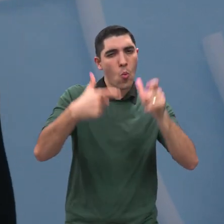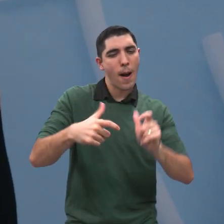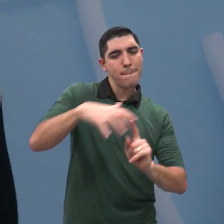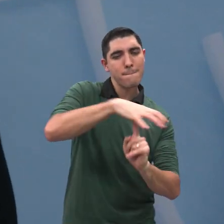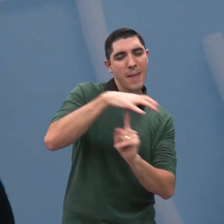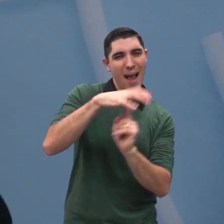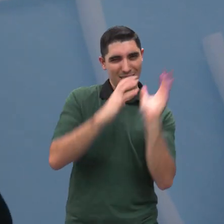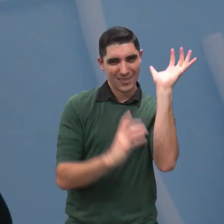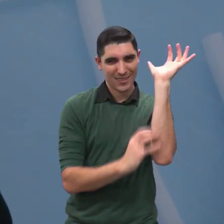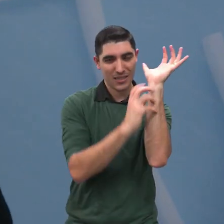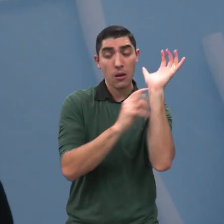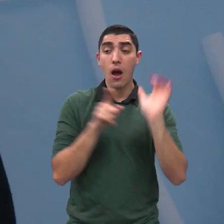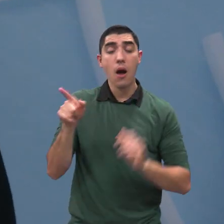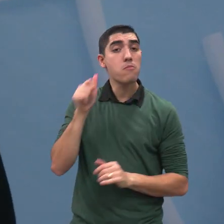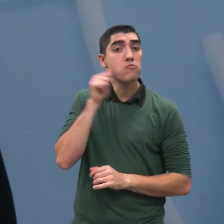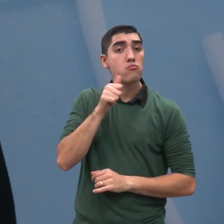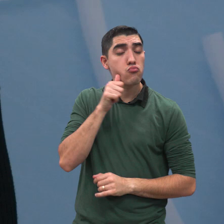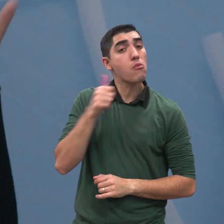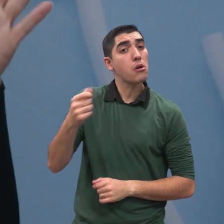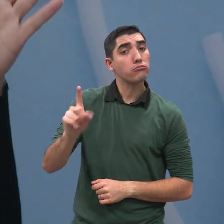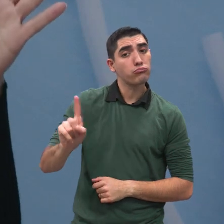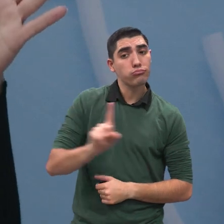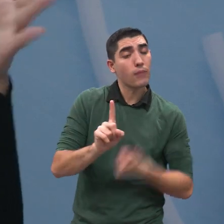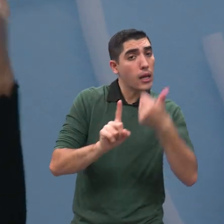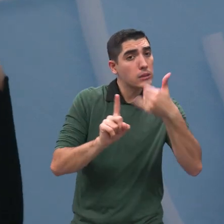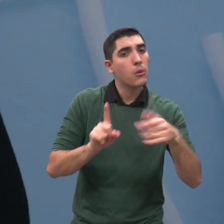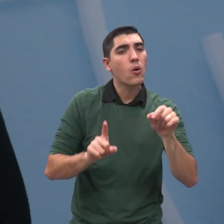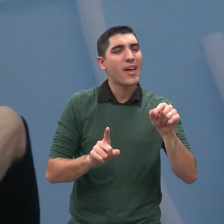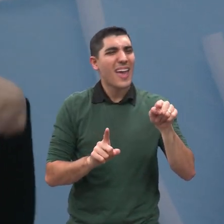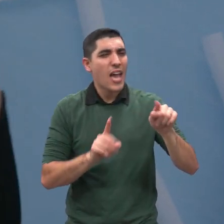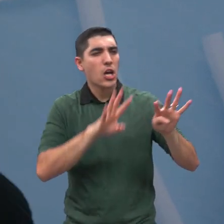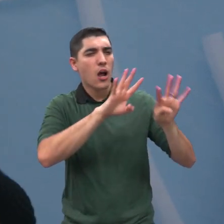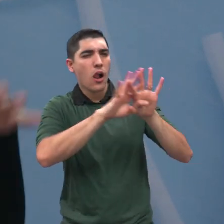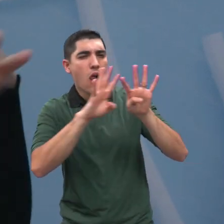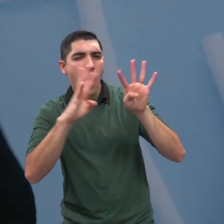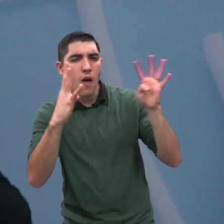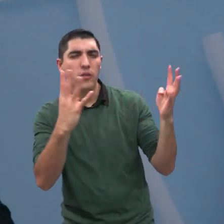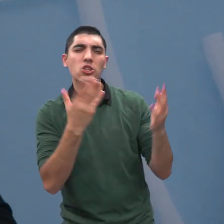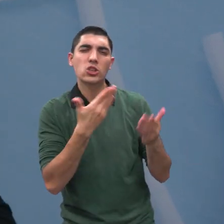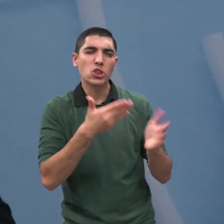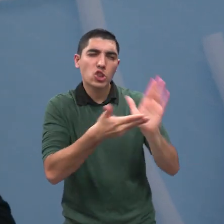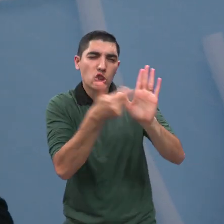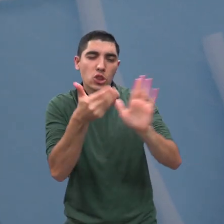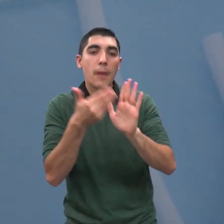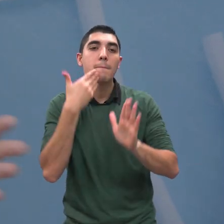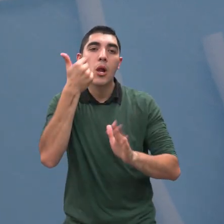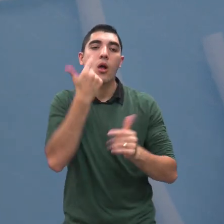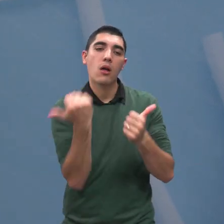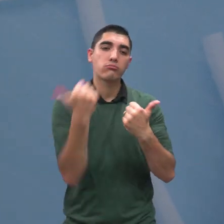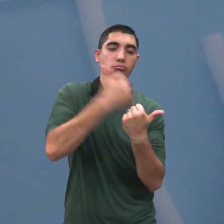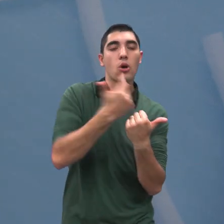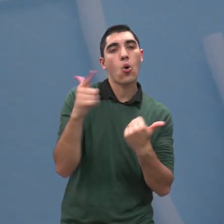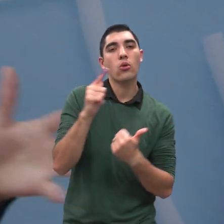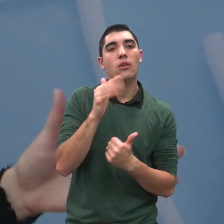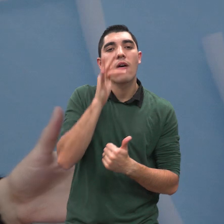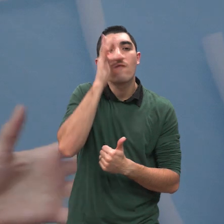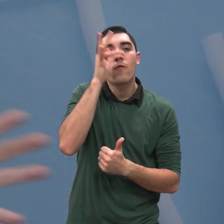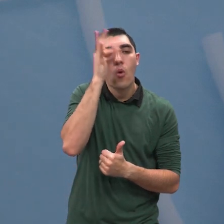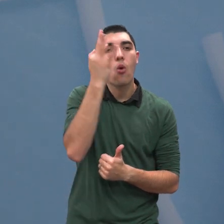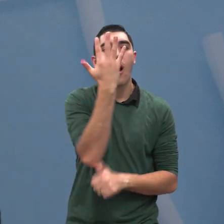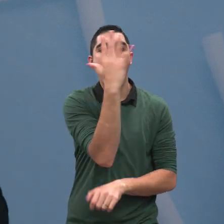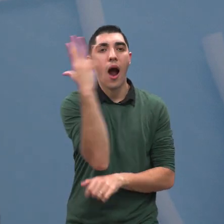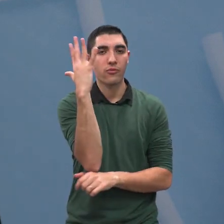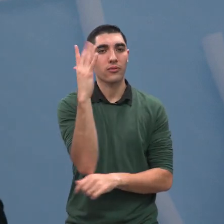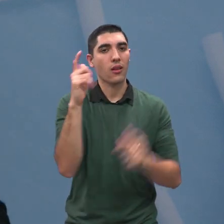E uma das entrevistadas comentou que, de repente, e tirando aos poucos, colocar barreiras naturais, né? De repente,